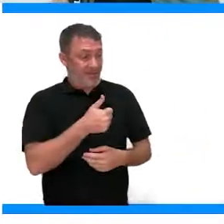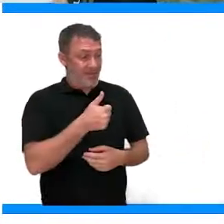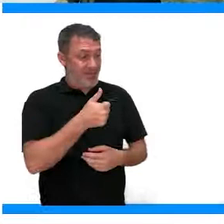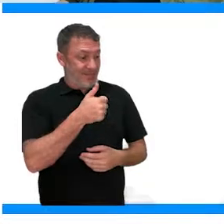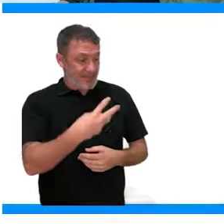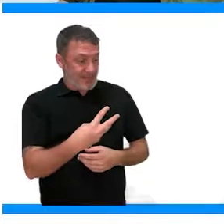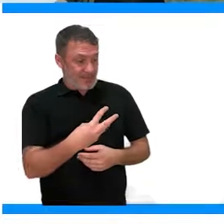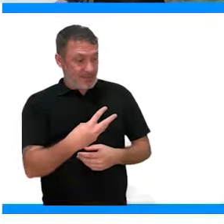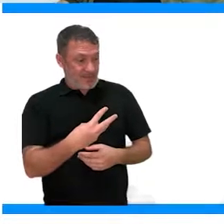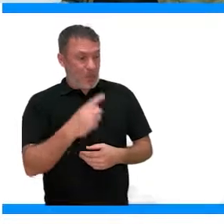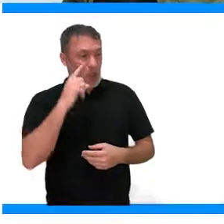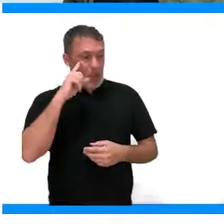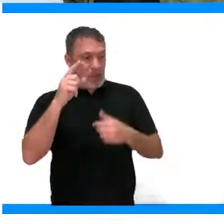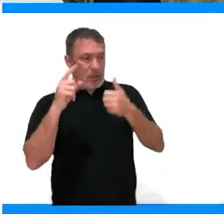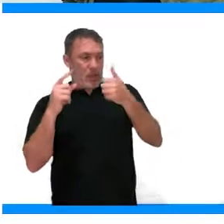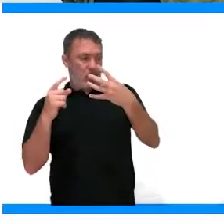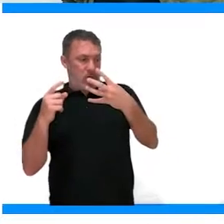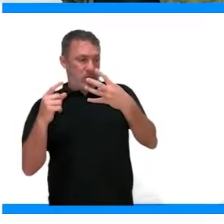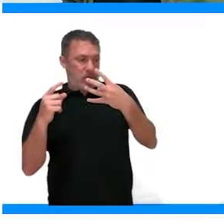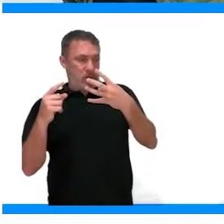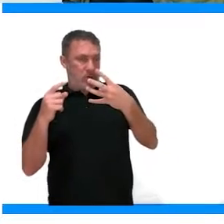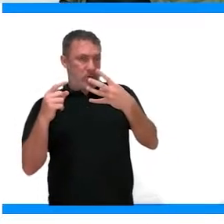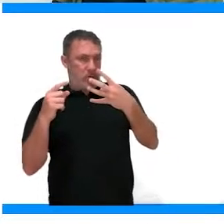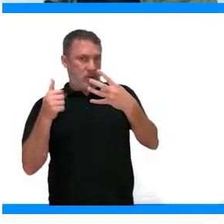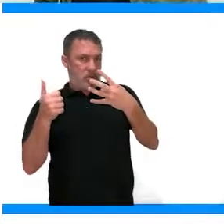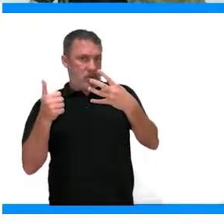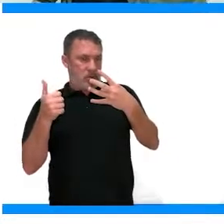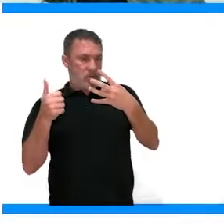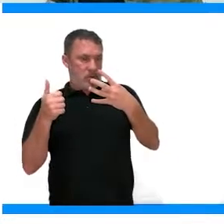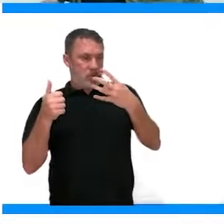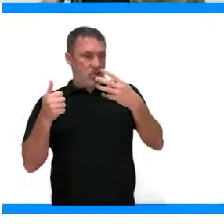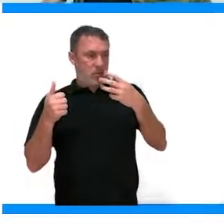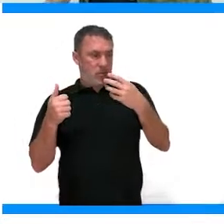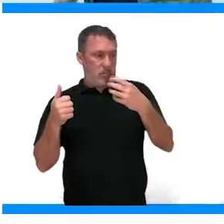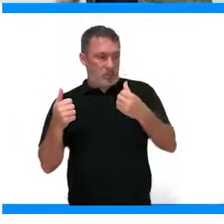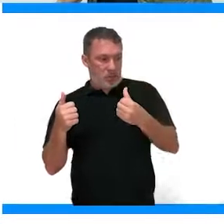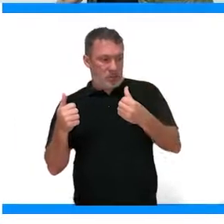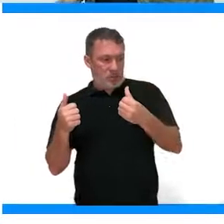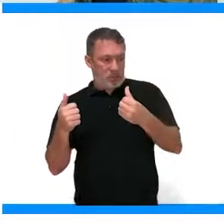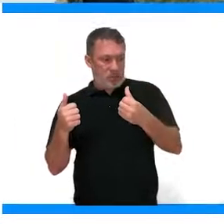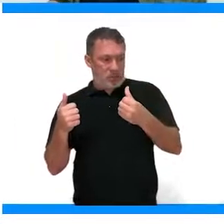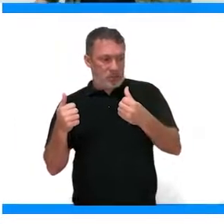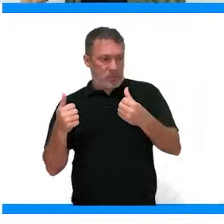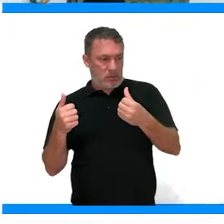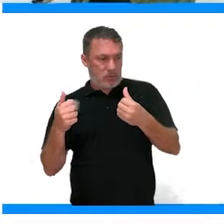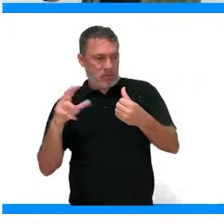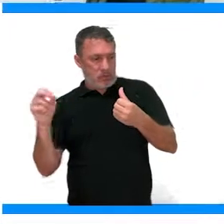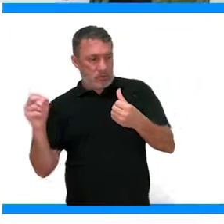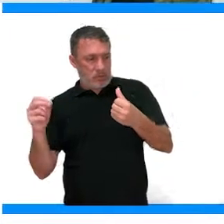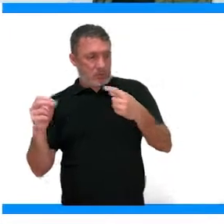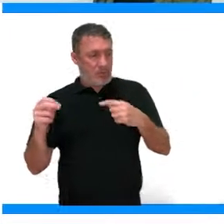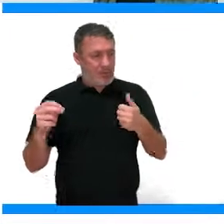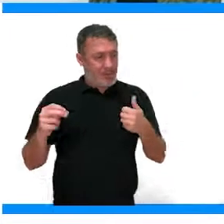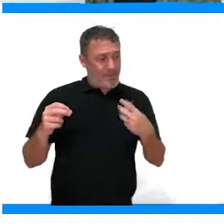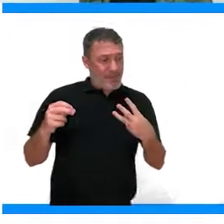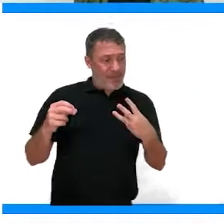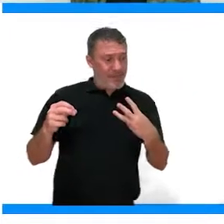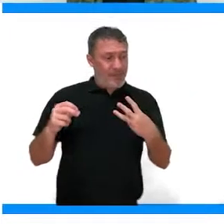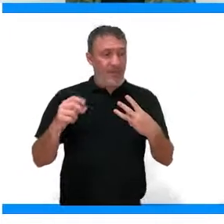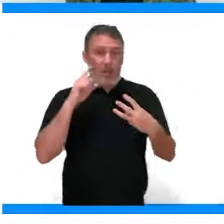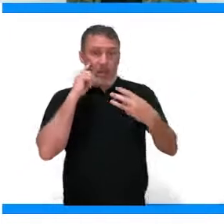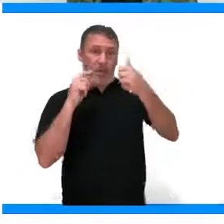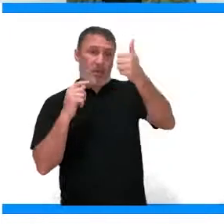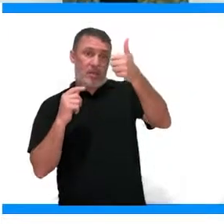o 3 com o 1. O 1 tem 14. 14 mosquitos. O 3 tem 13 mosquitos, então tem menos. E o